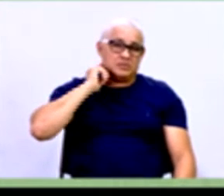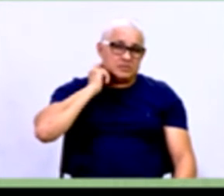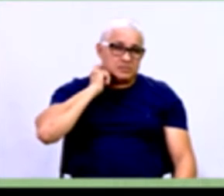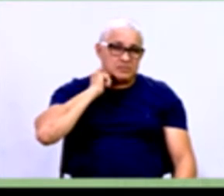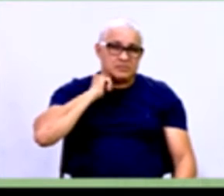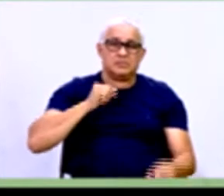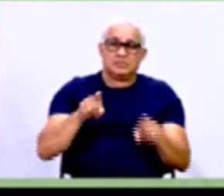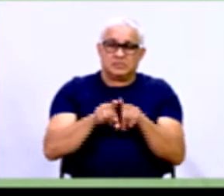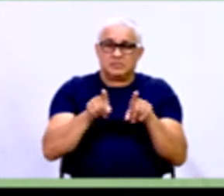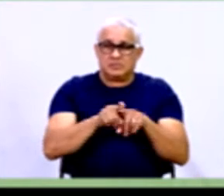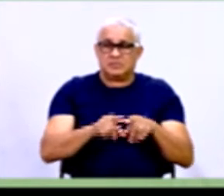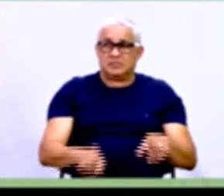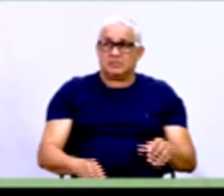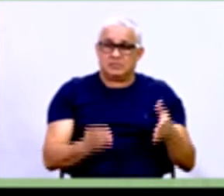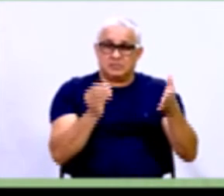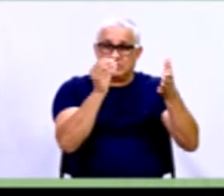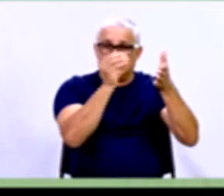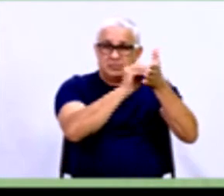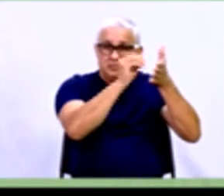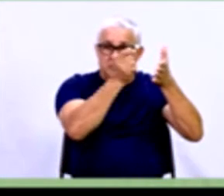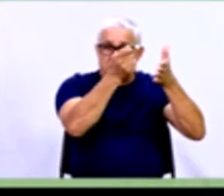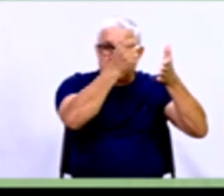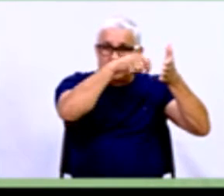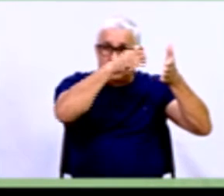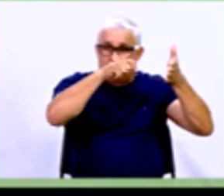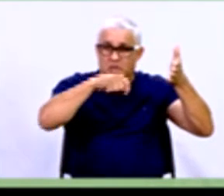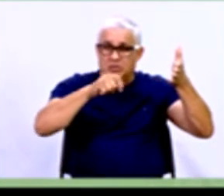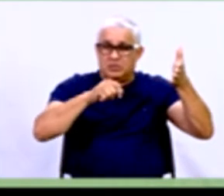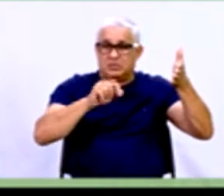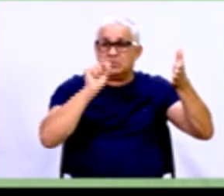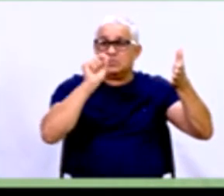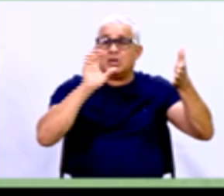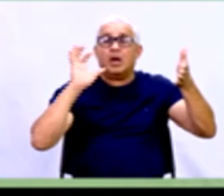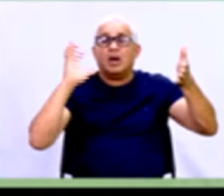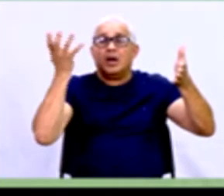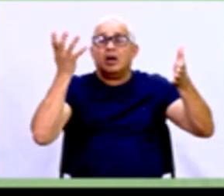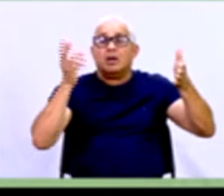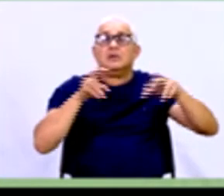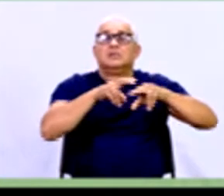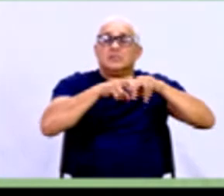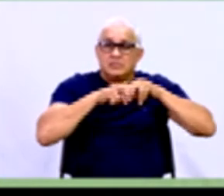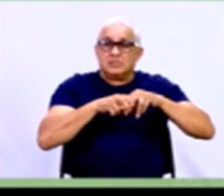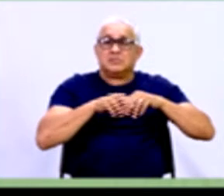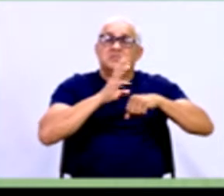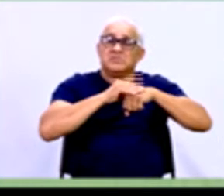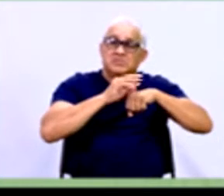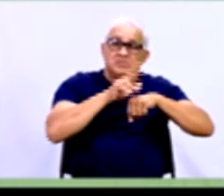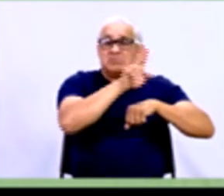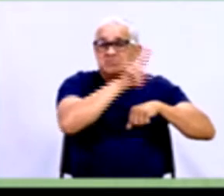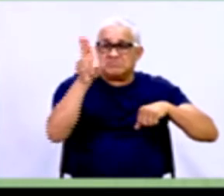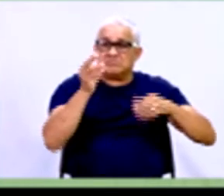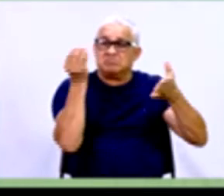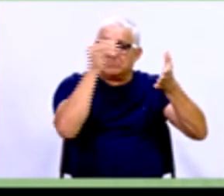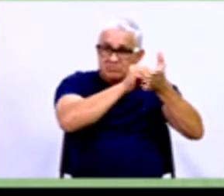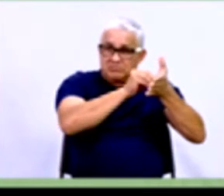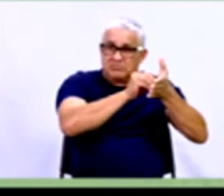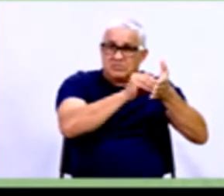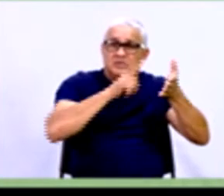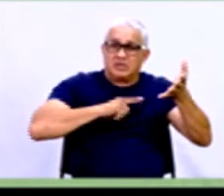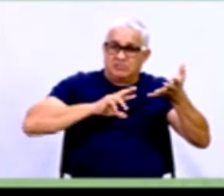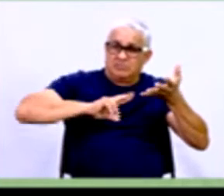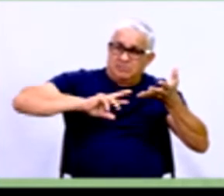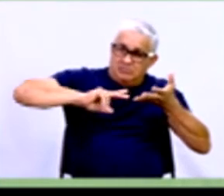podem observar, a descrição da situação geradora do acidente ou da doença. E são